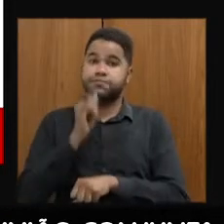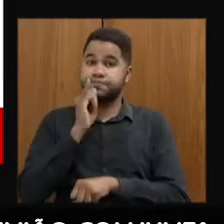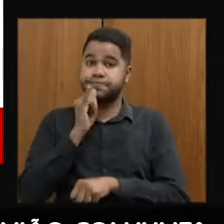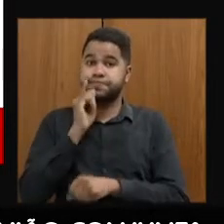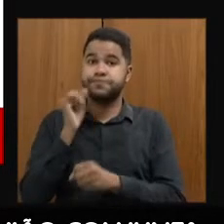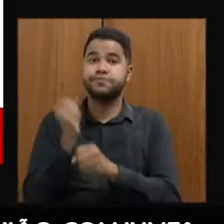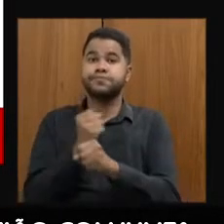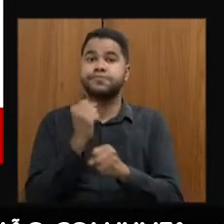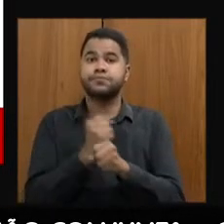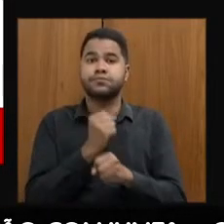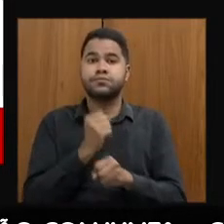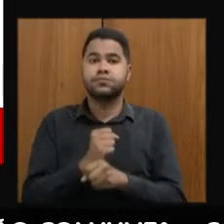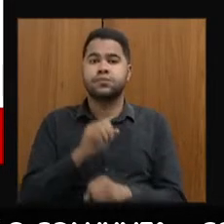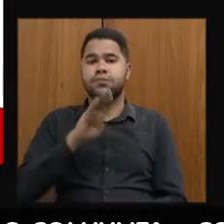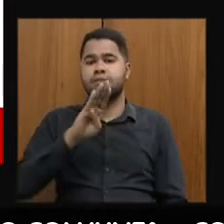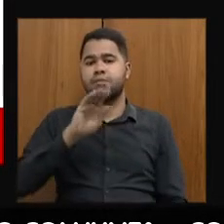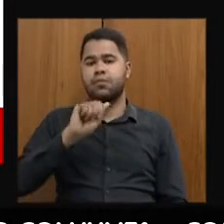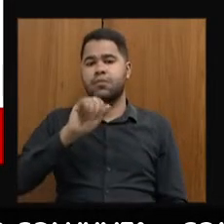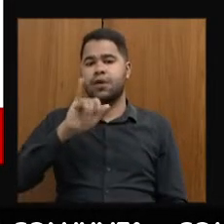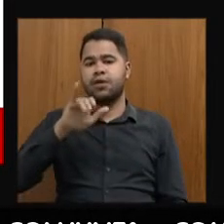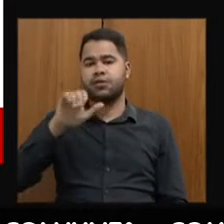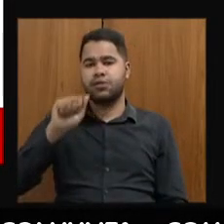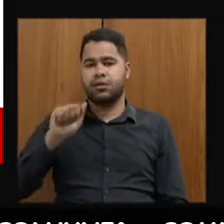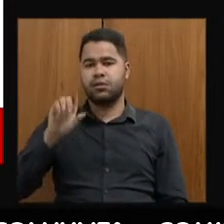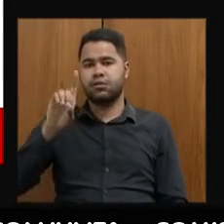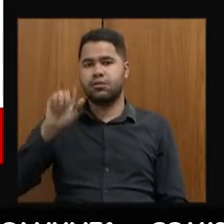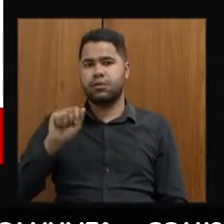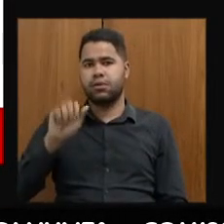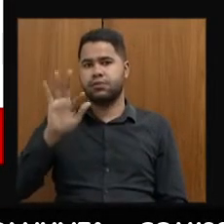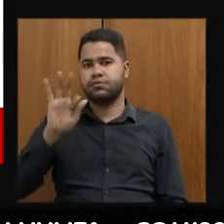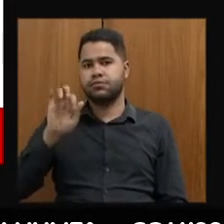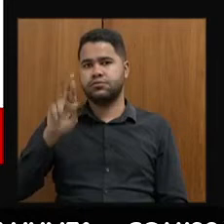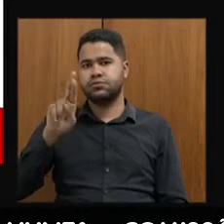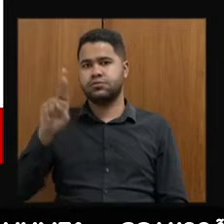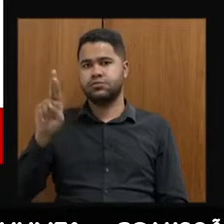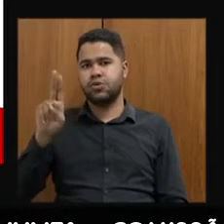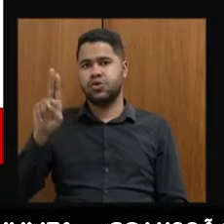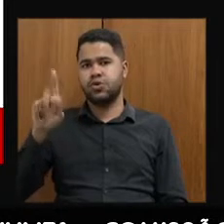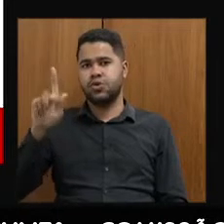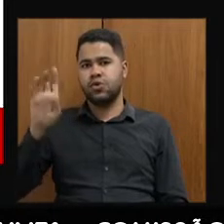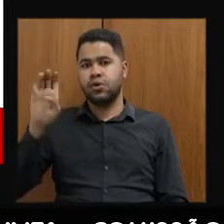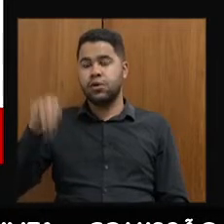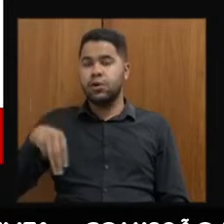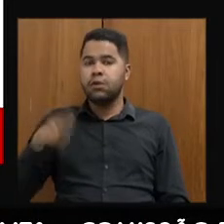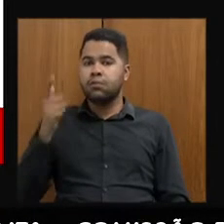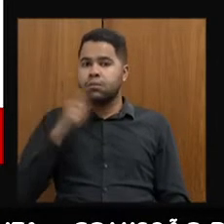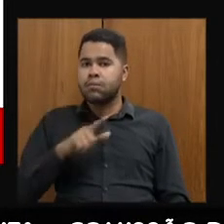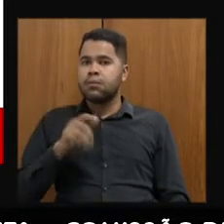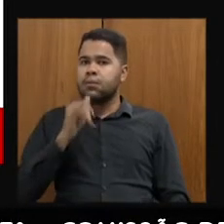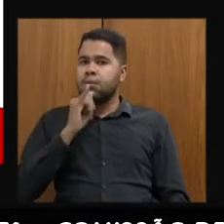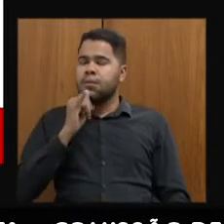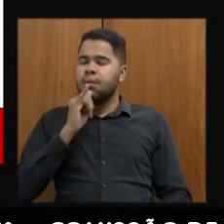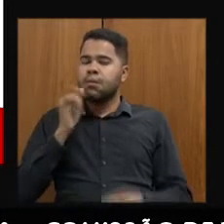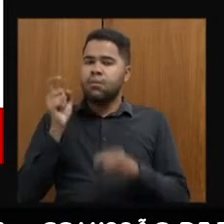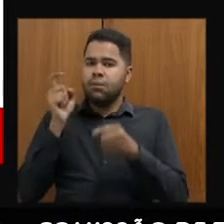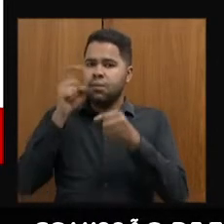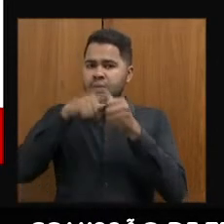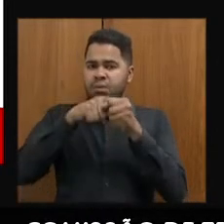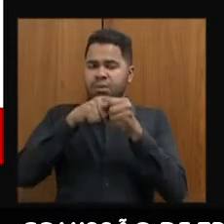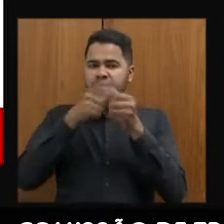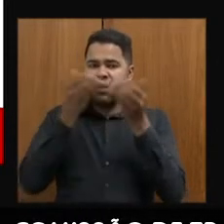das obras da Bacia do Ferrugem que agora nós conseguimos recuperar hoje mesmo estarei em